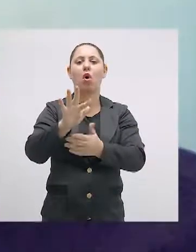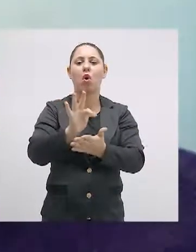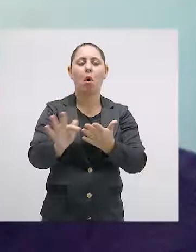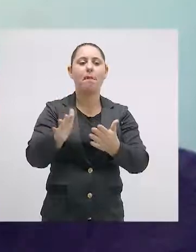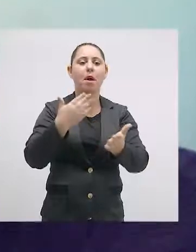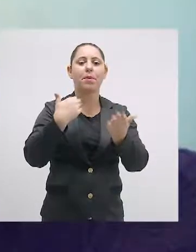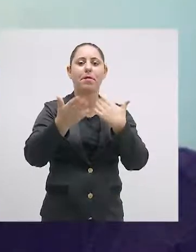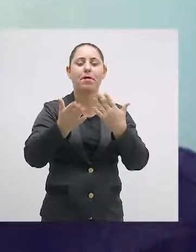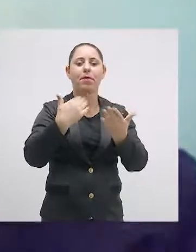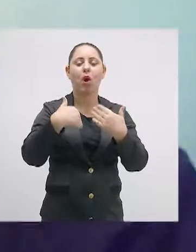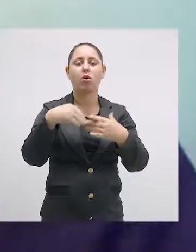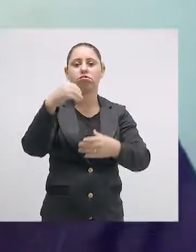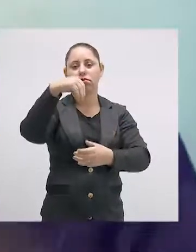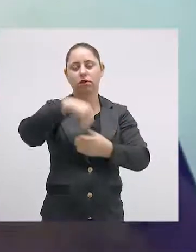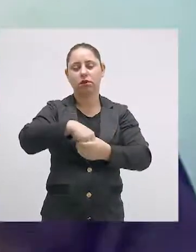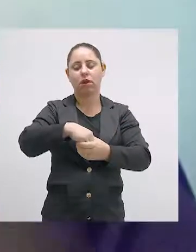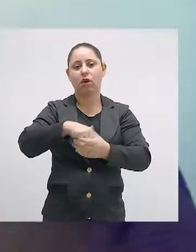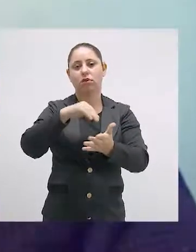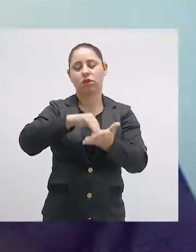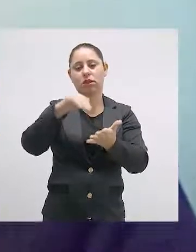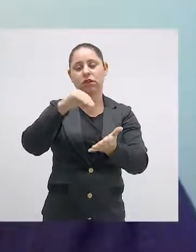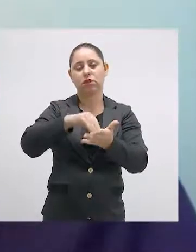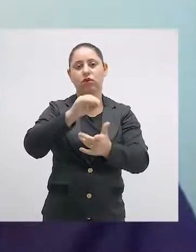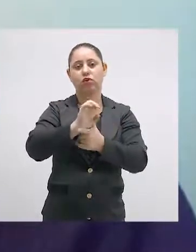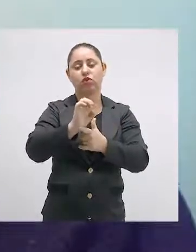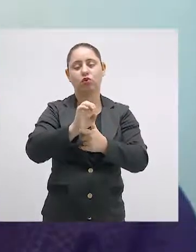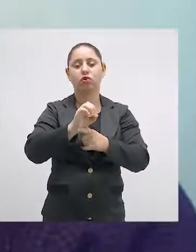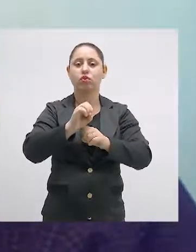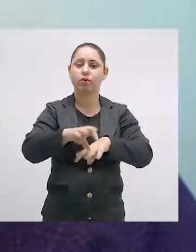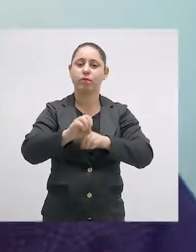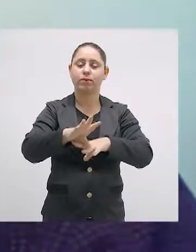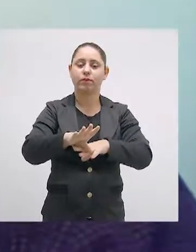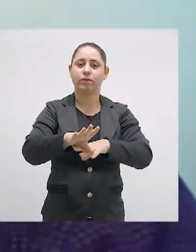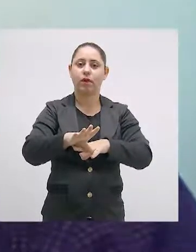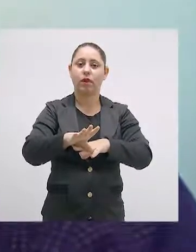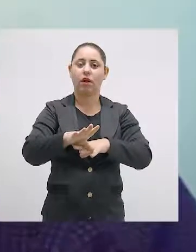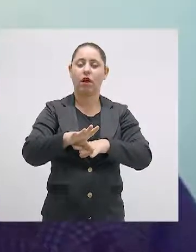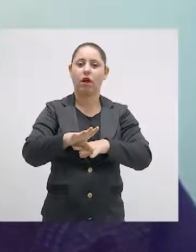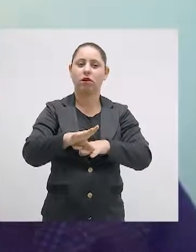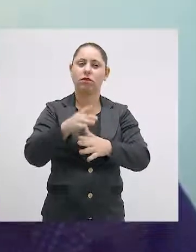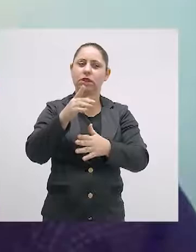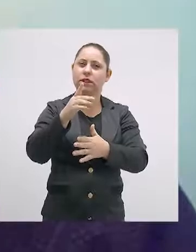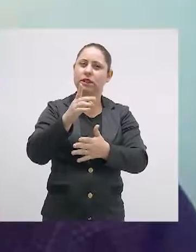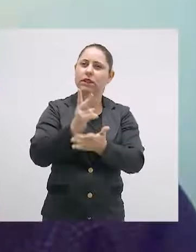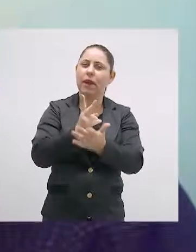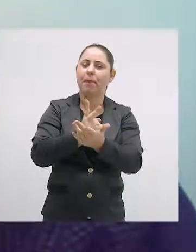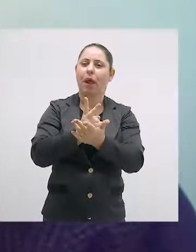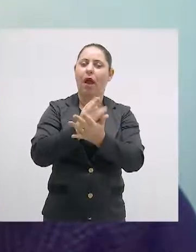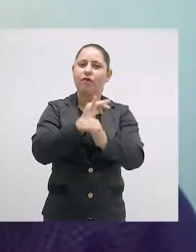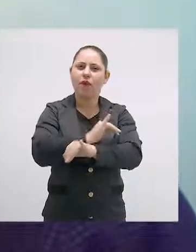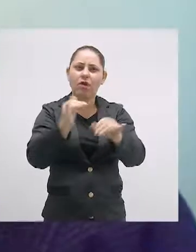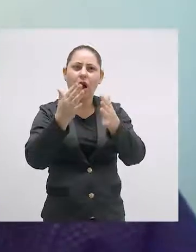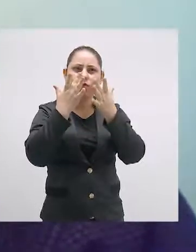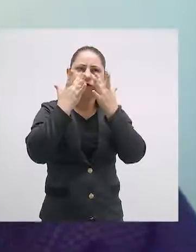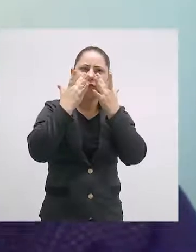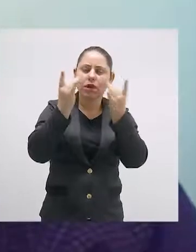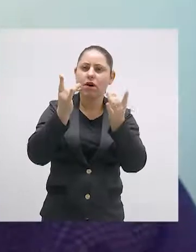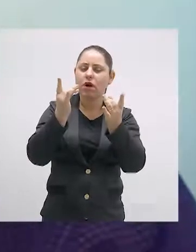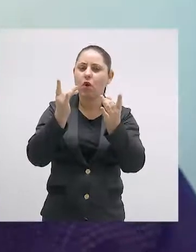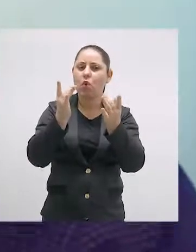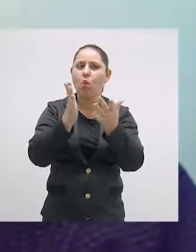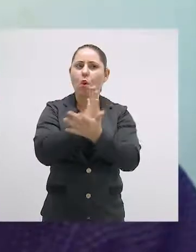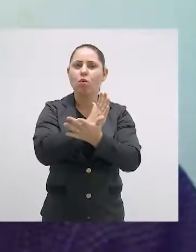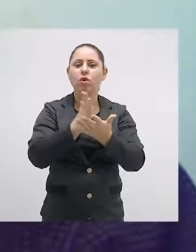ficar apenas um grupo que converse somente dentro do grupo da Secretaria de Educação. Isso me parece que é o que eu estou sempre